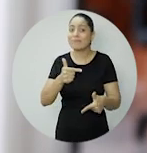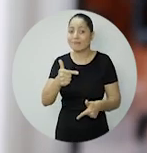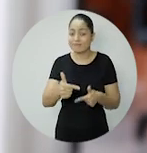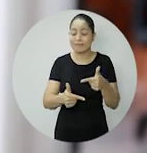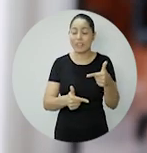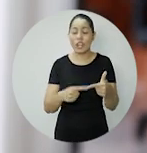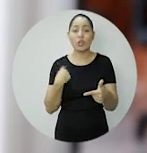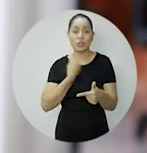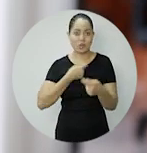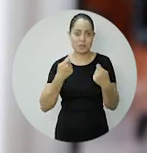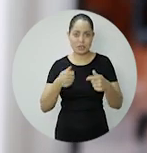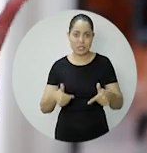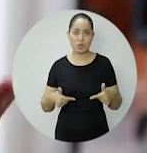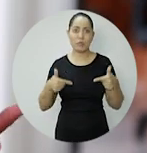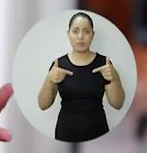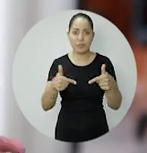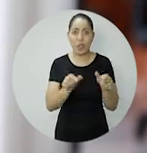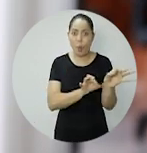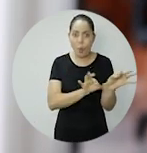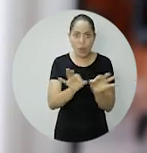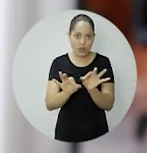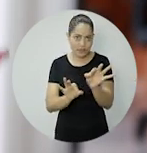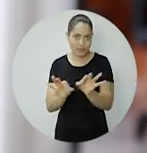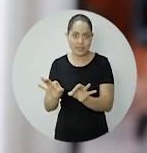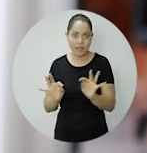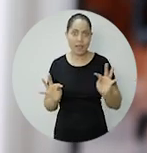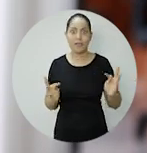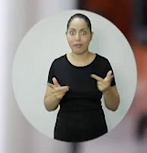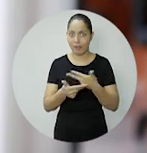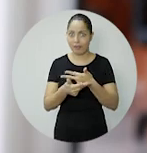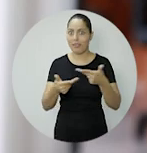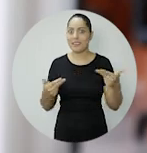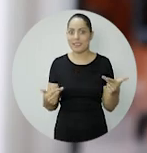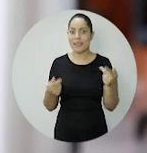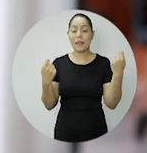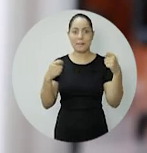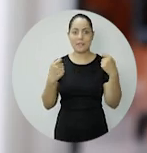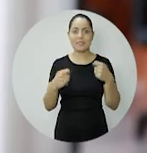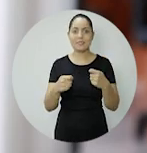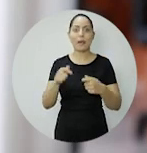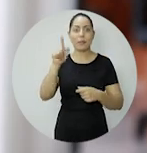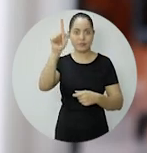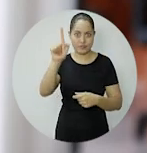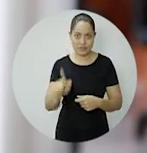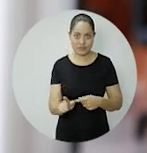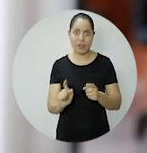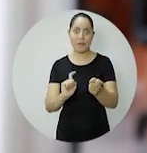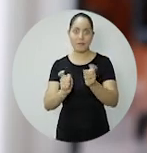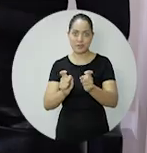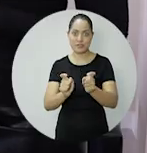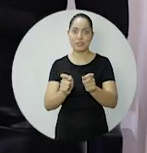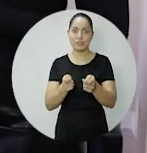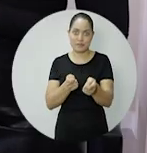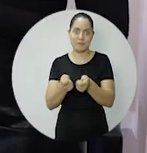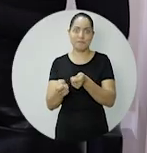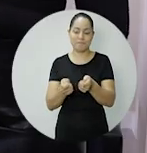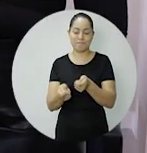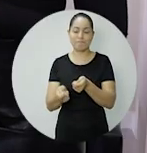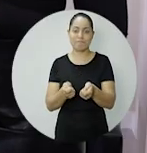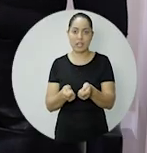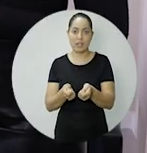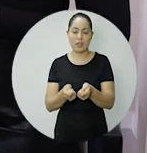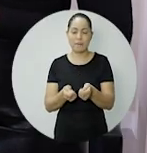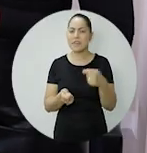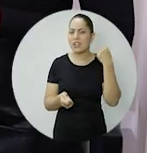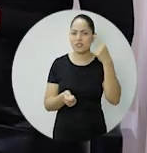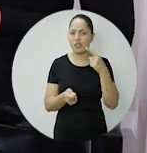nós tivemos que assumir a casa, arrumar a casa, né? Tomar conta de toda a parte administrativa. Nós